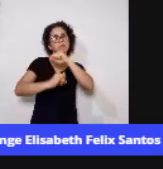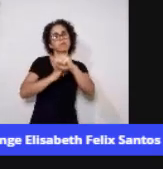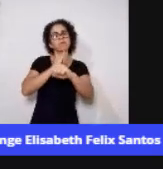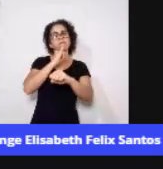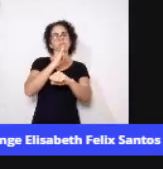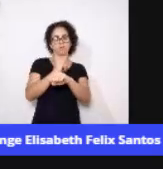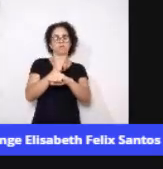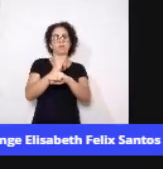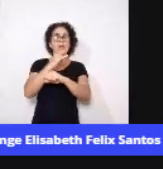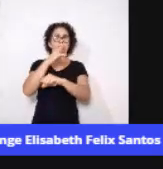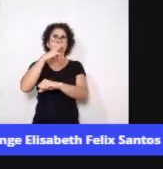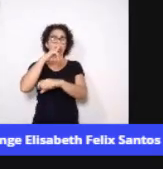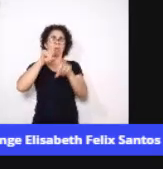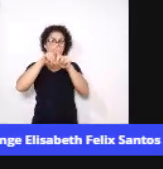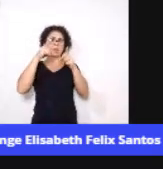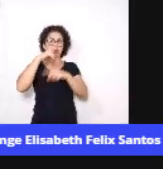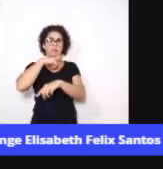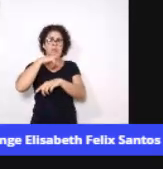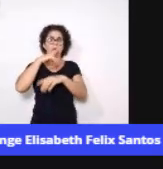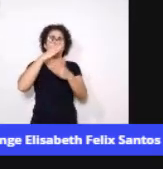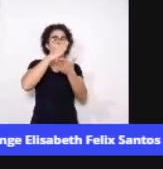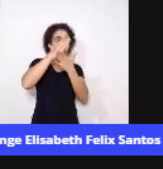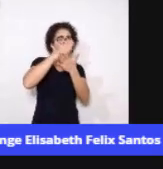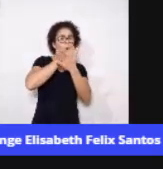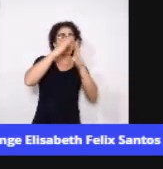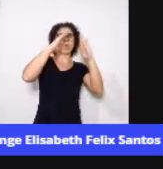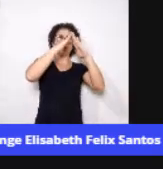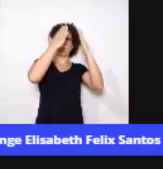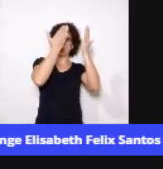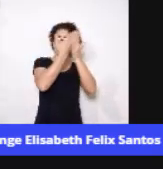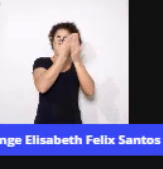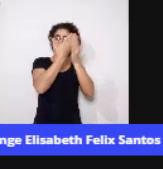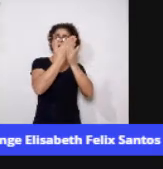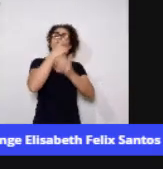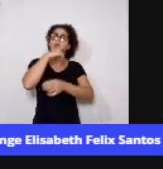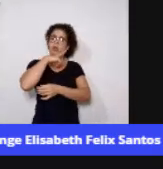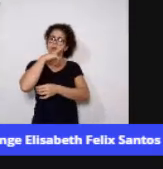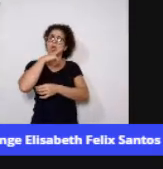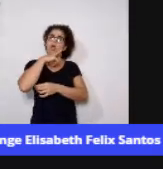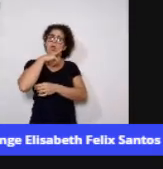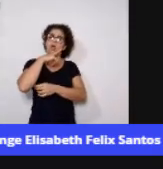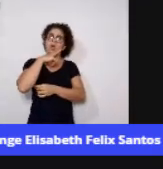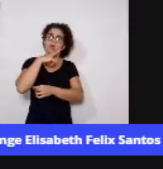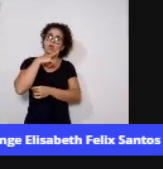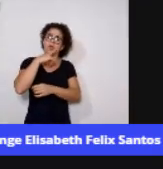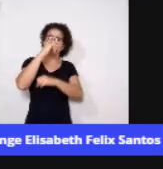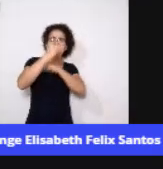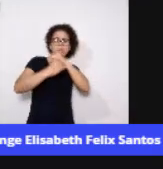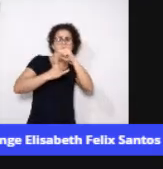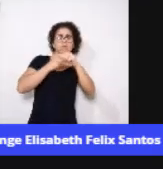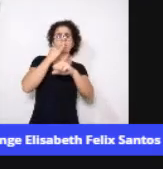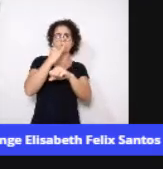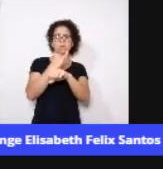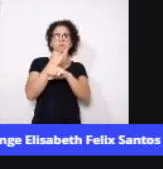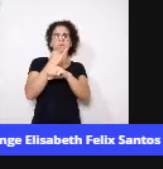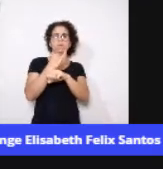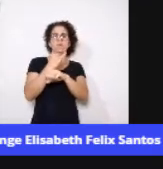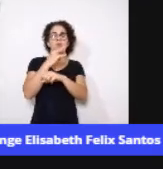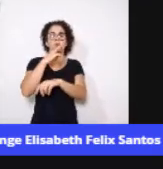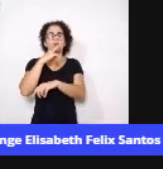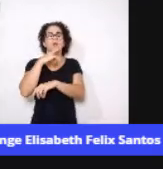projeção. E nós sabemos, né? Então, eu gostaria de dizer isso para você, que o professor Marcos, né, professor Wendel, ele